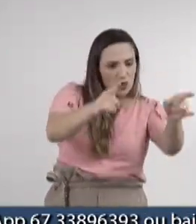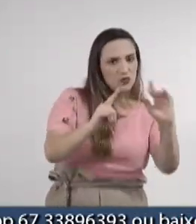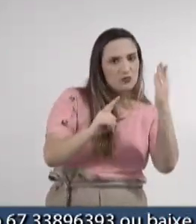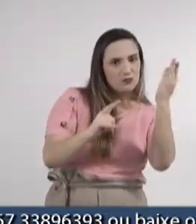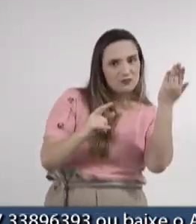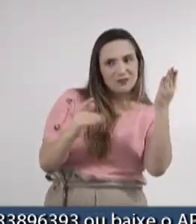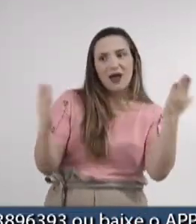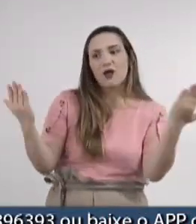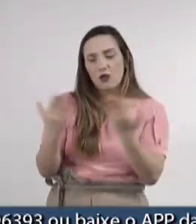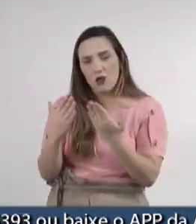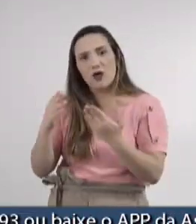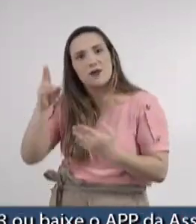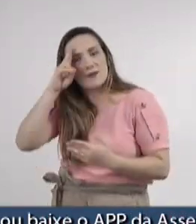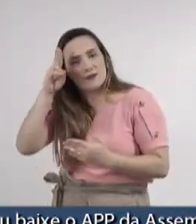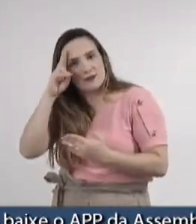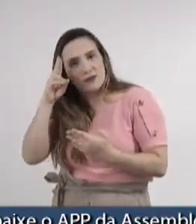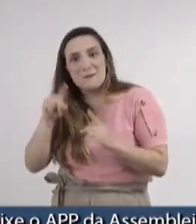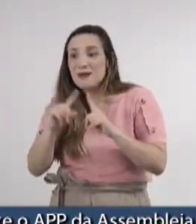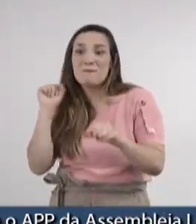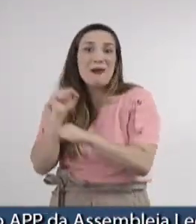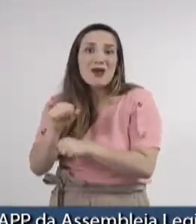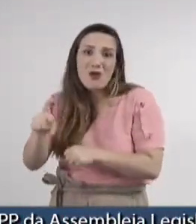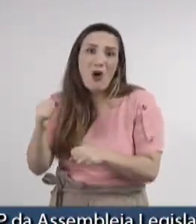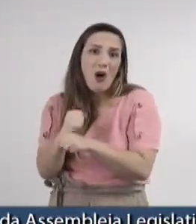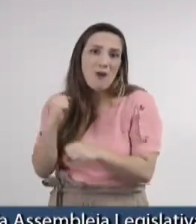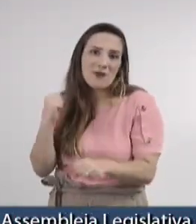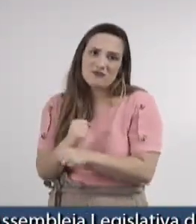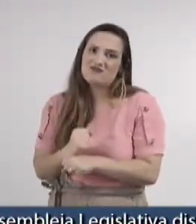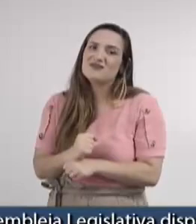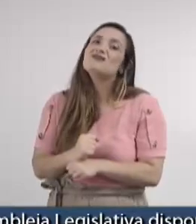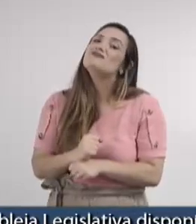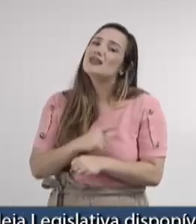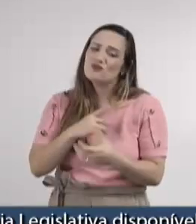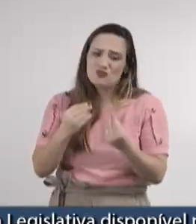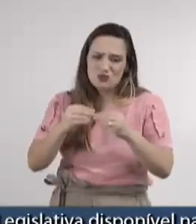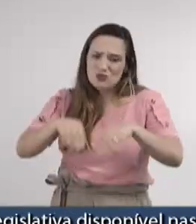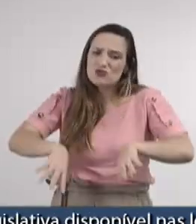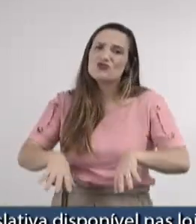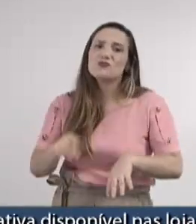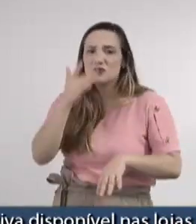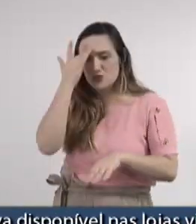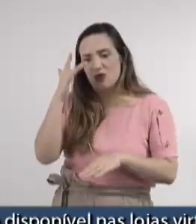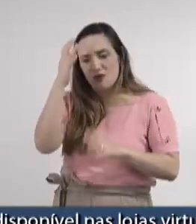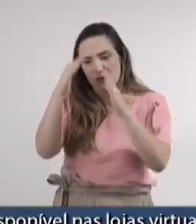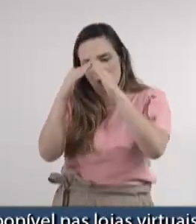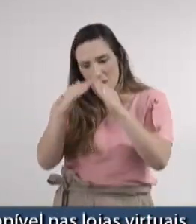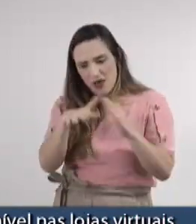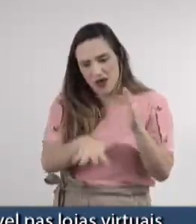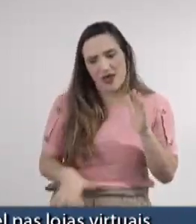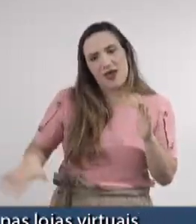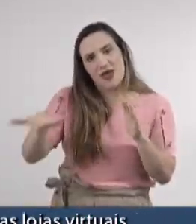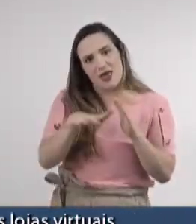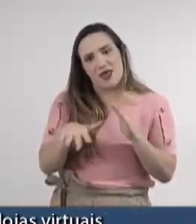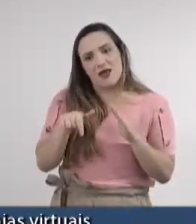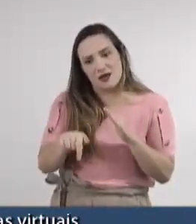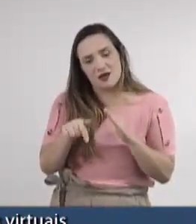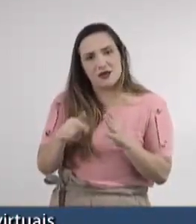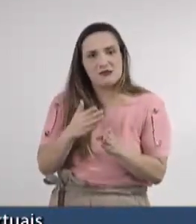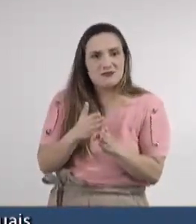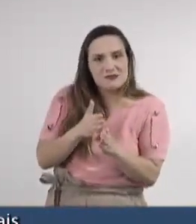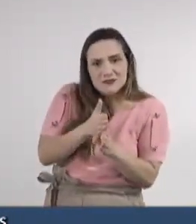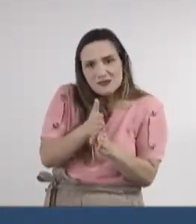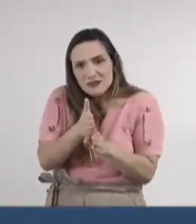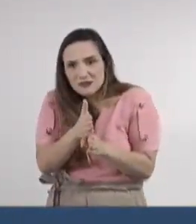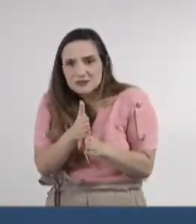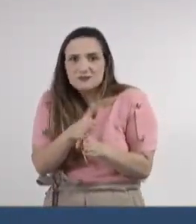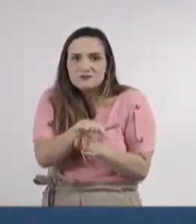obra que está paralisada e está acarretando e muito, né, prejuízos para os moradores da região de fronteira, que também é